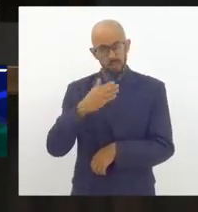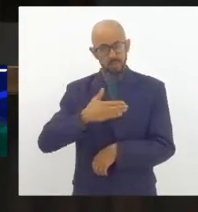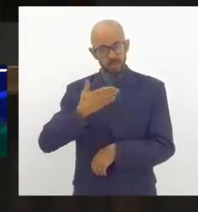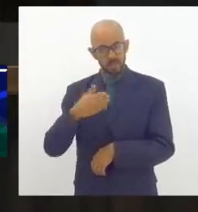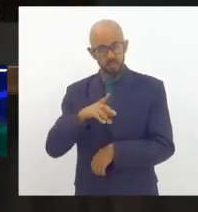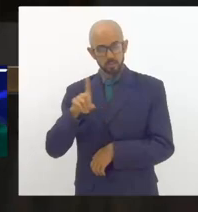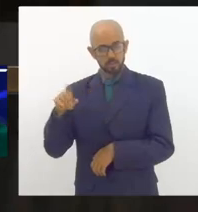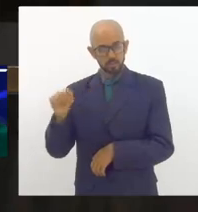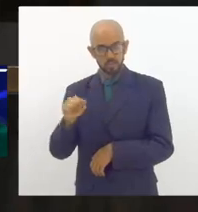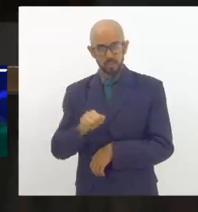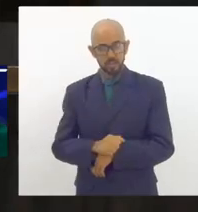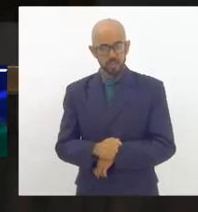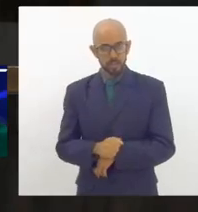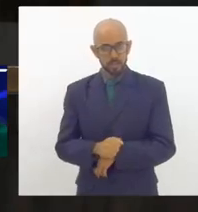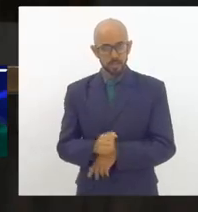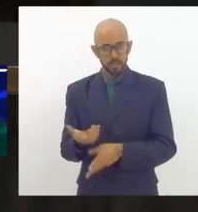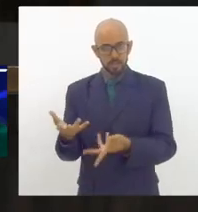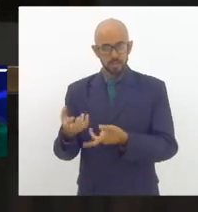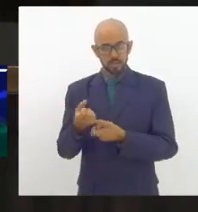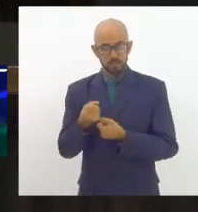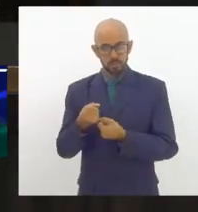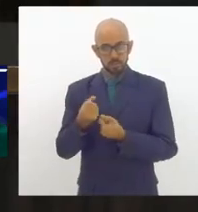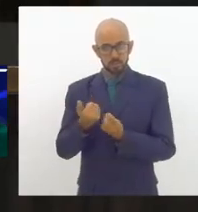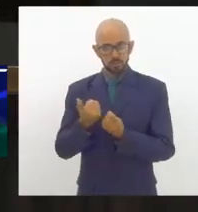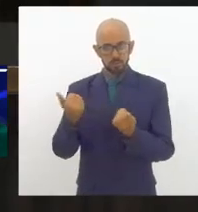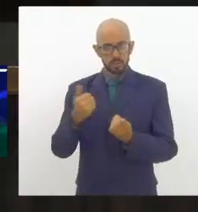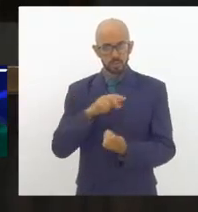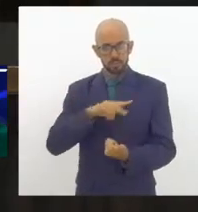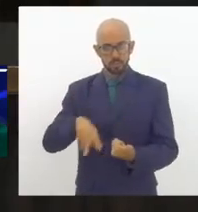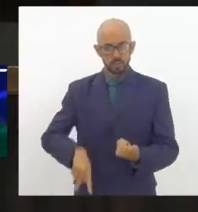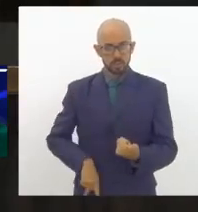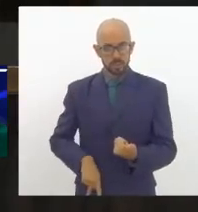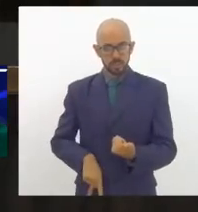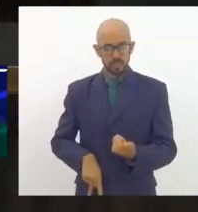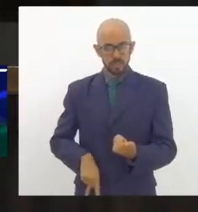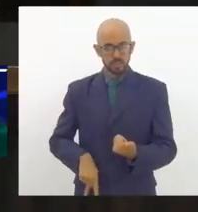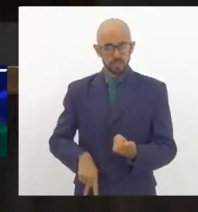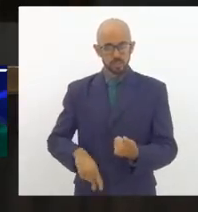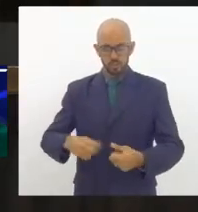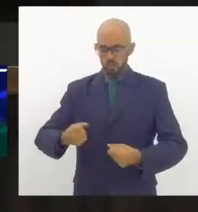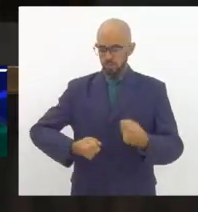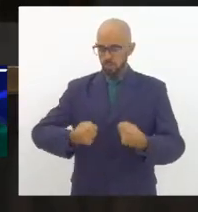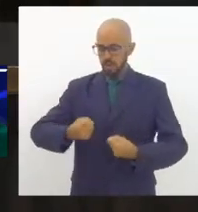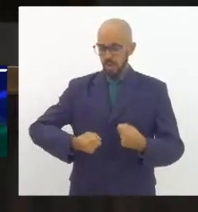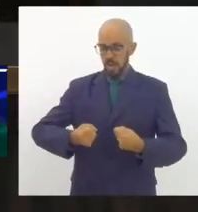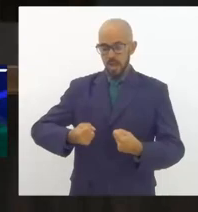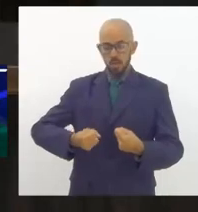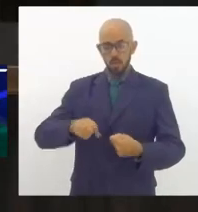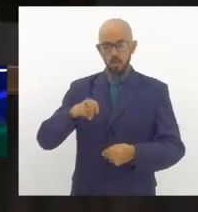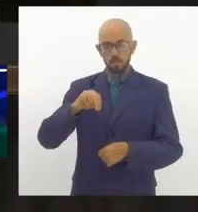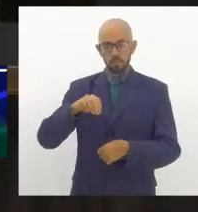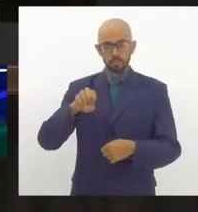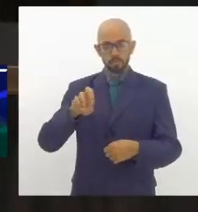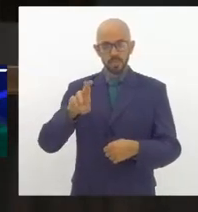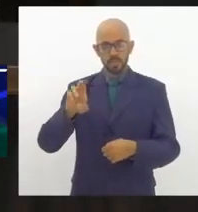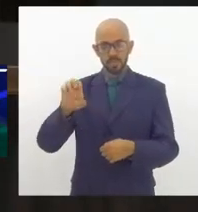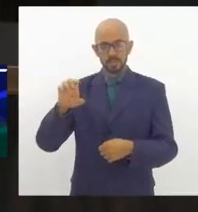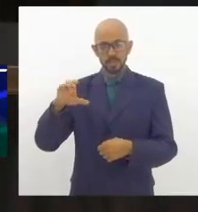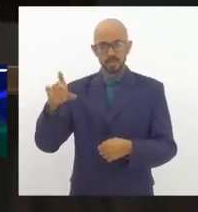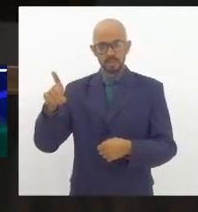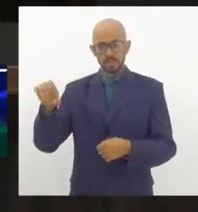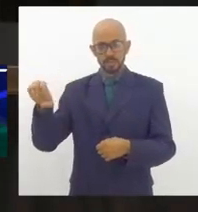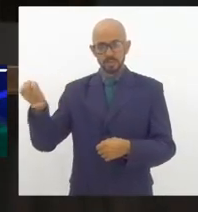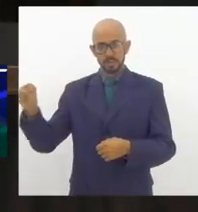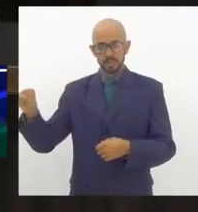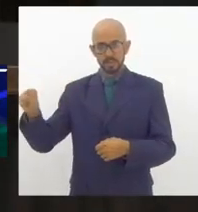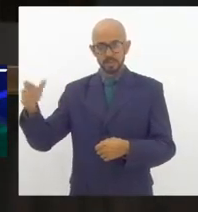o recebimento do vice-presidente de uma Mercedes através de uma conta